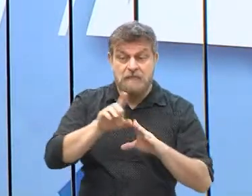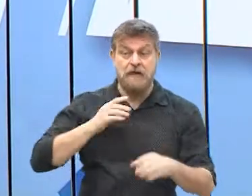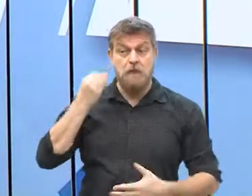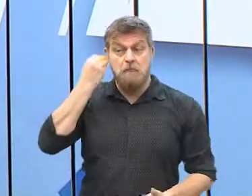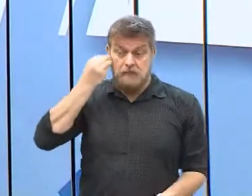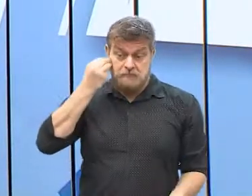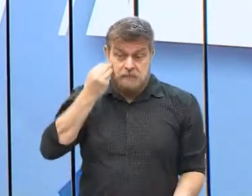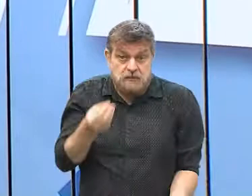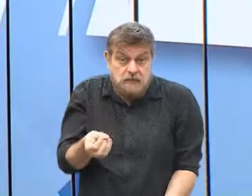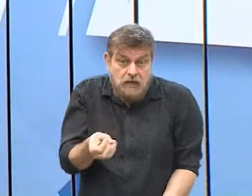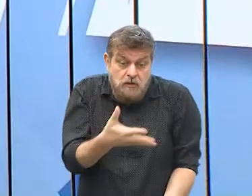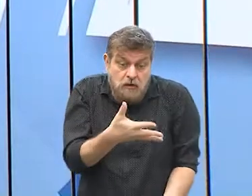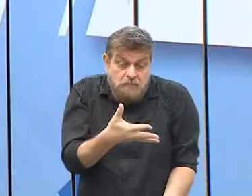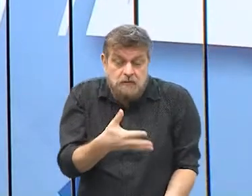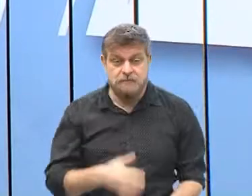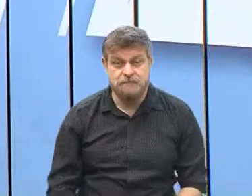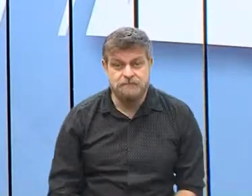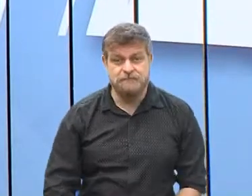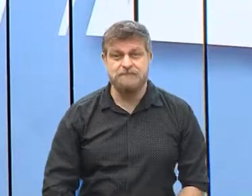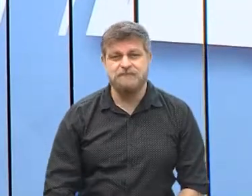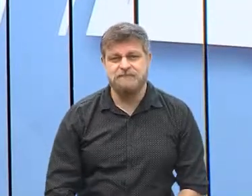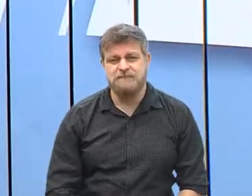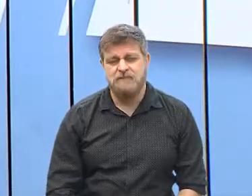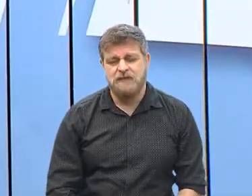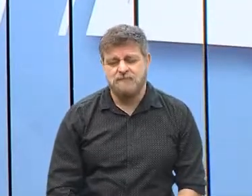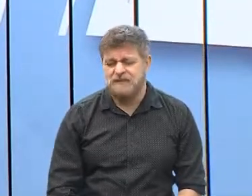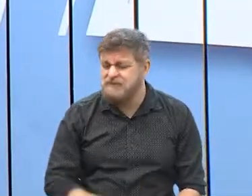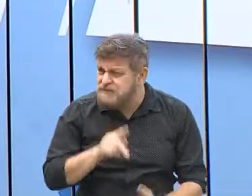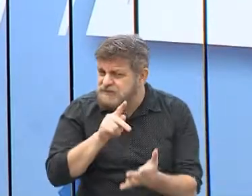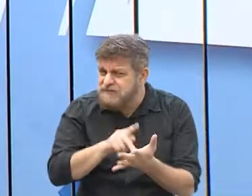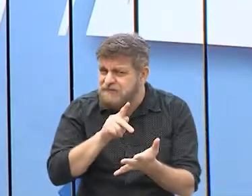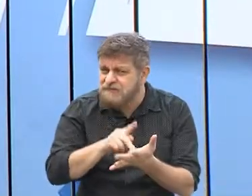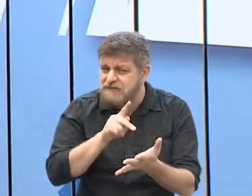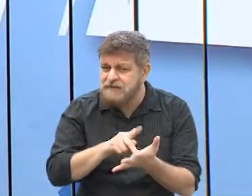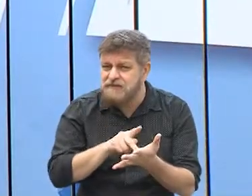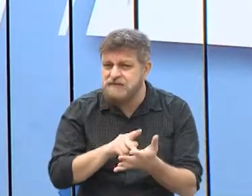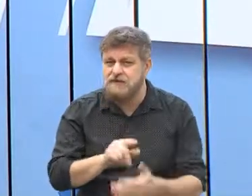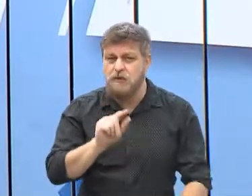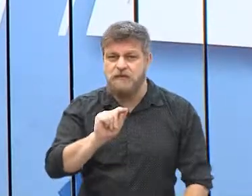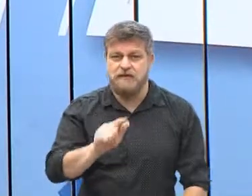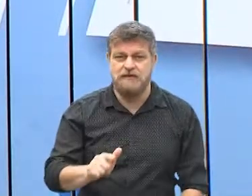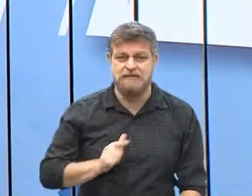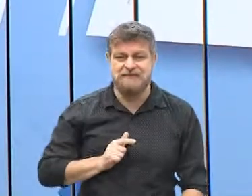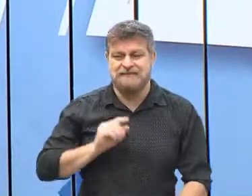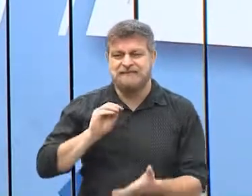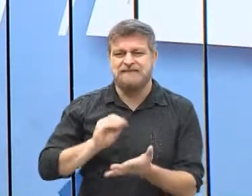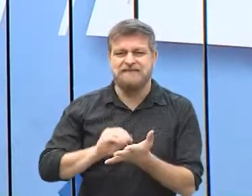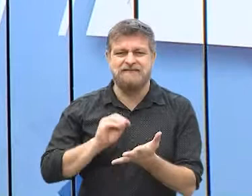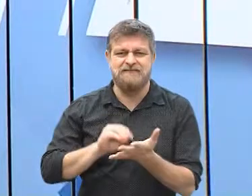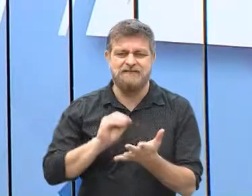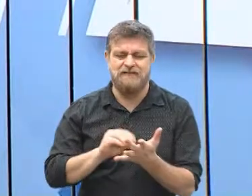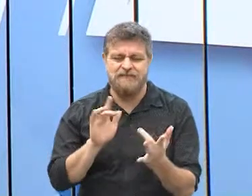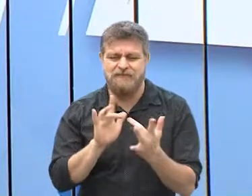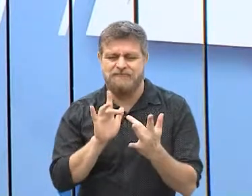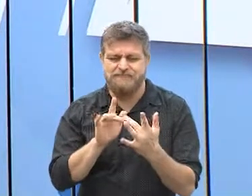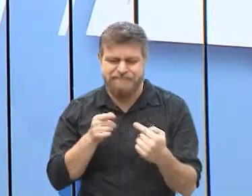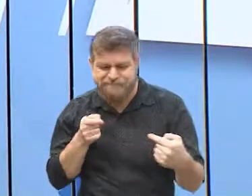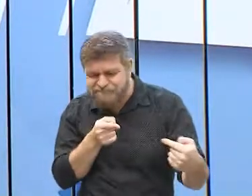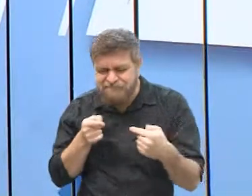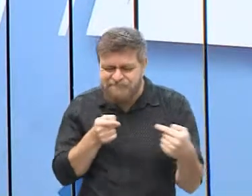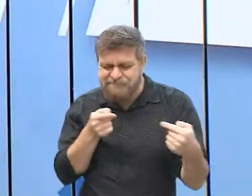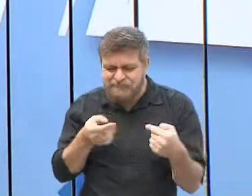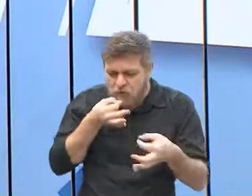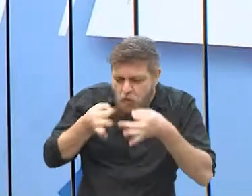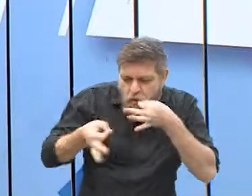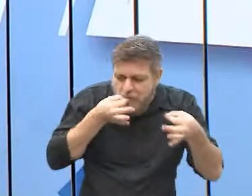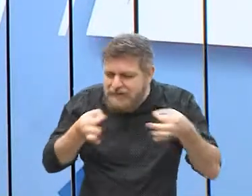nova, mas, assim, para ser honesto, falta aquele contato, o embate, o presencial.